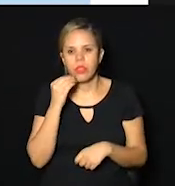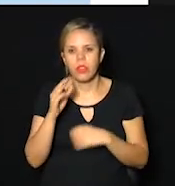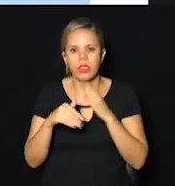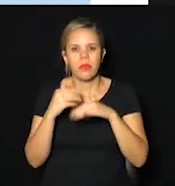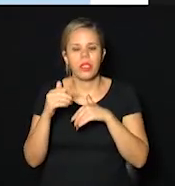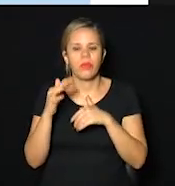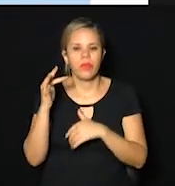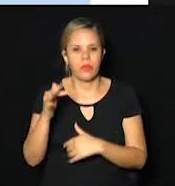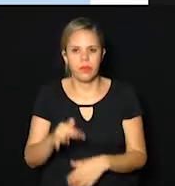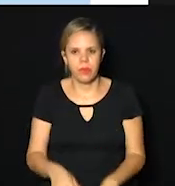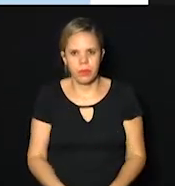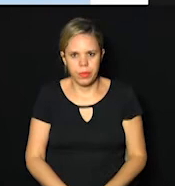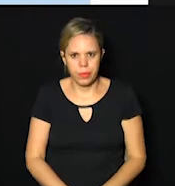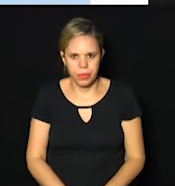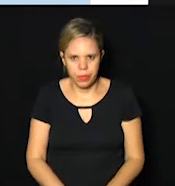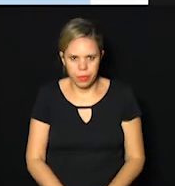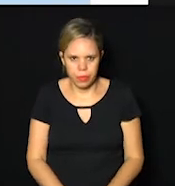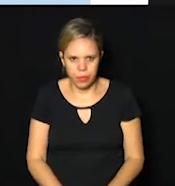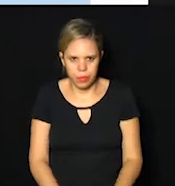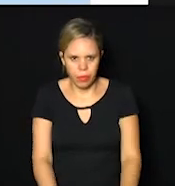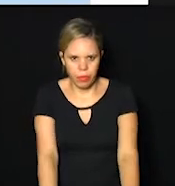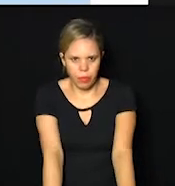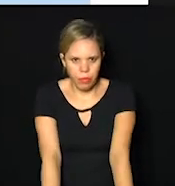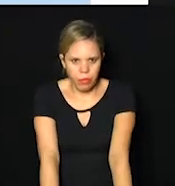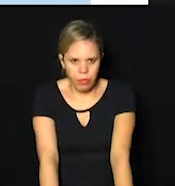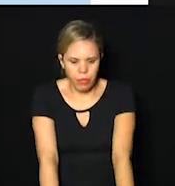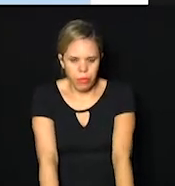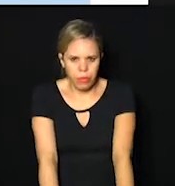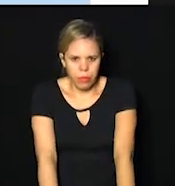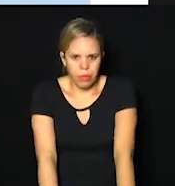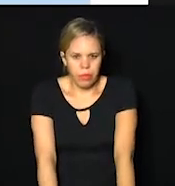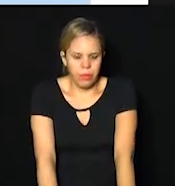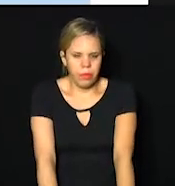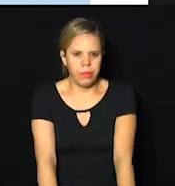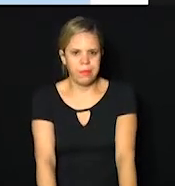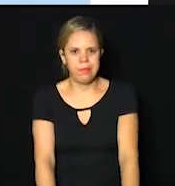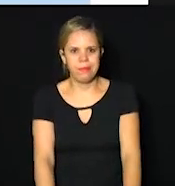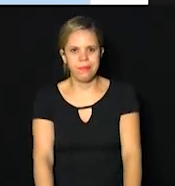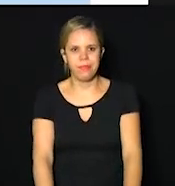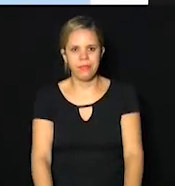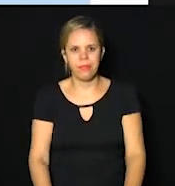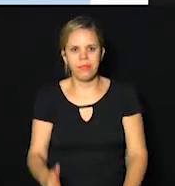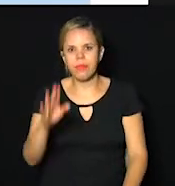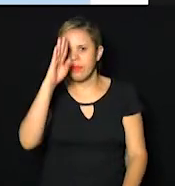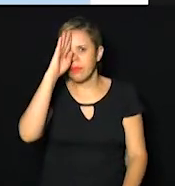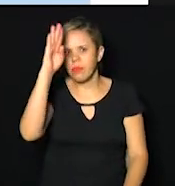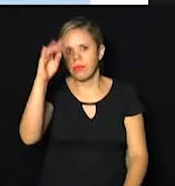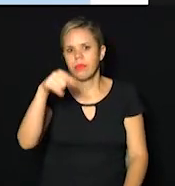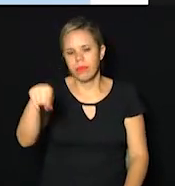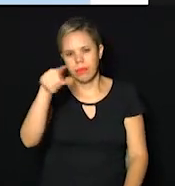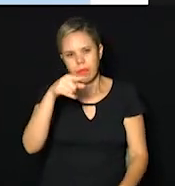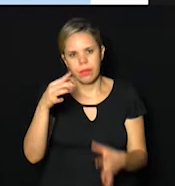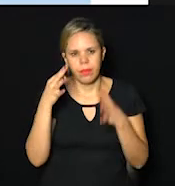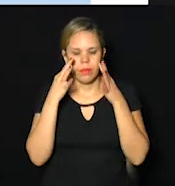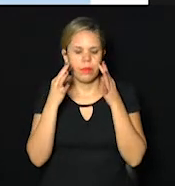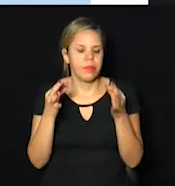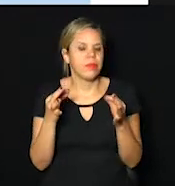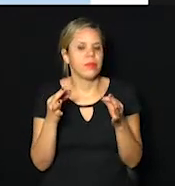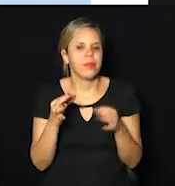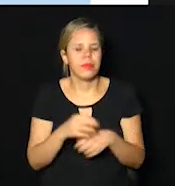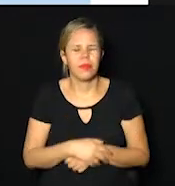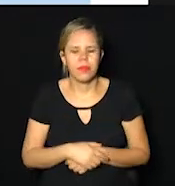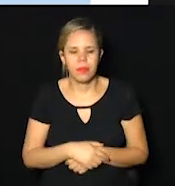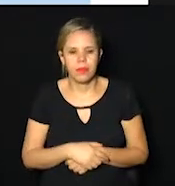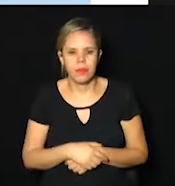desse futuro. Então, eu gosto muito e acho fundamental que vocês prestem atenção que todo